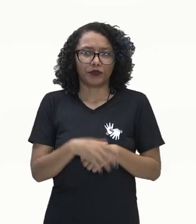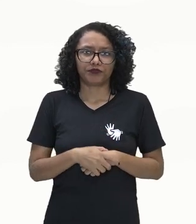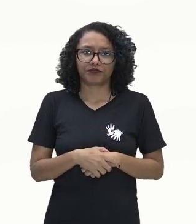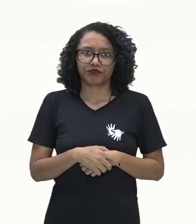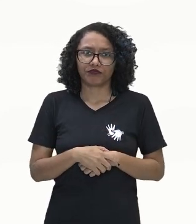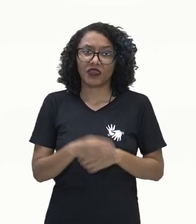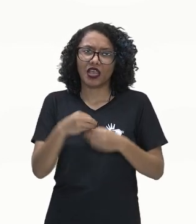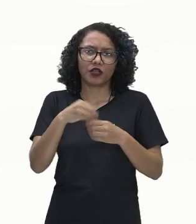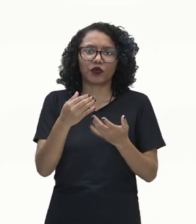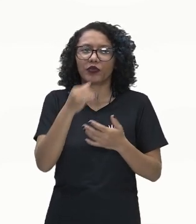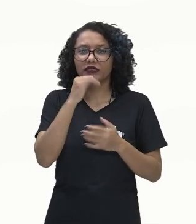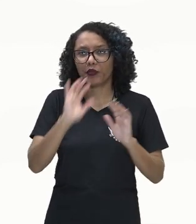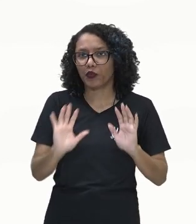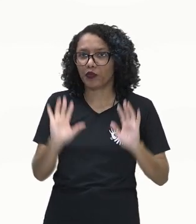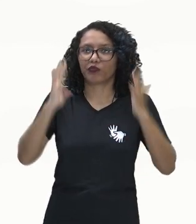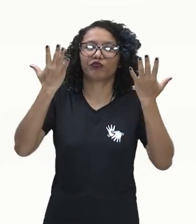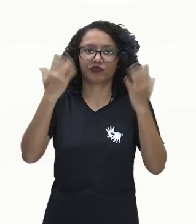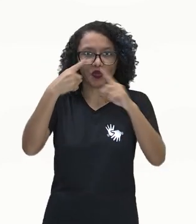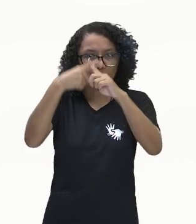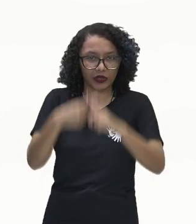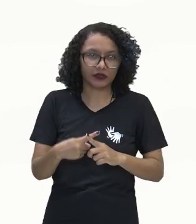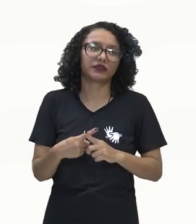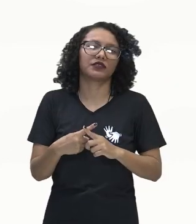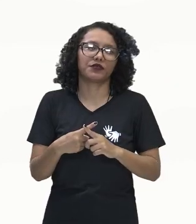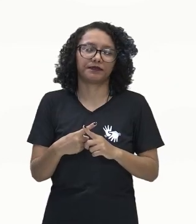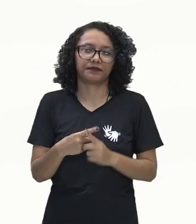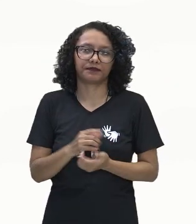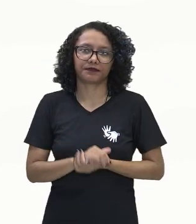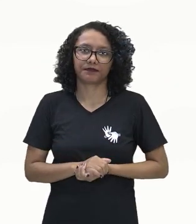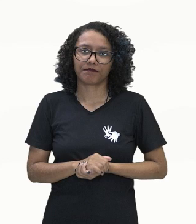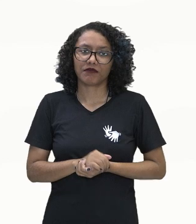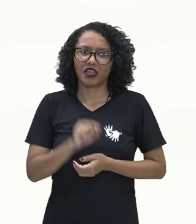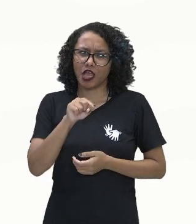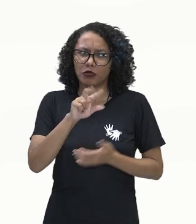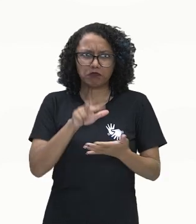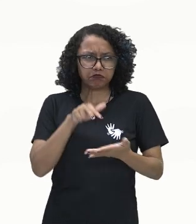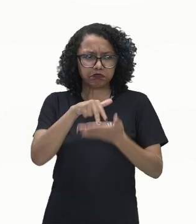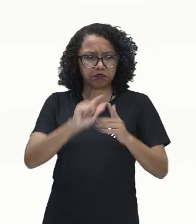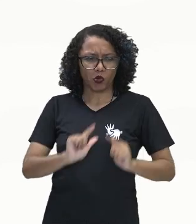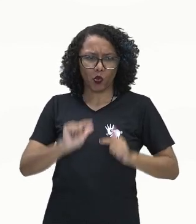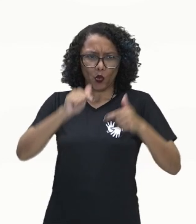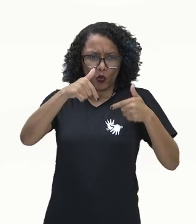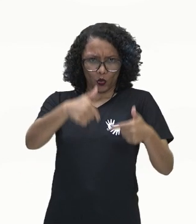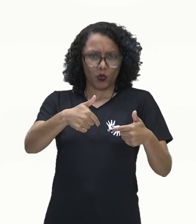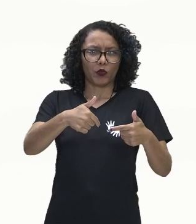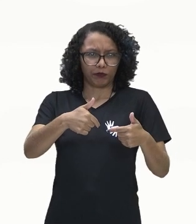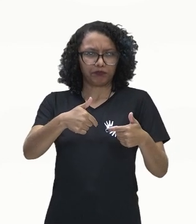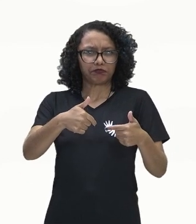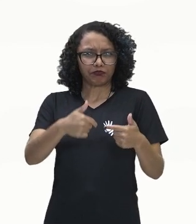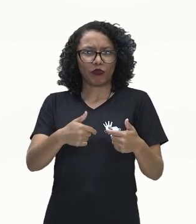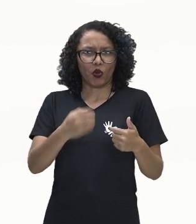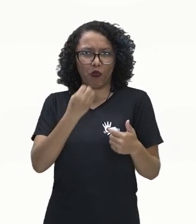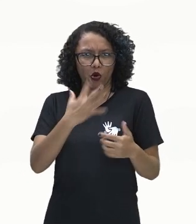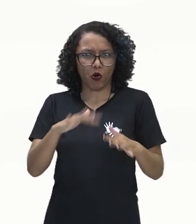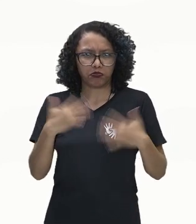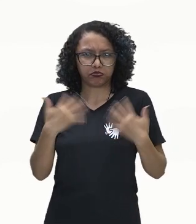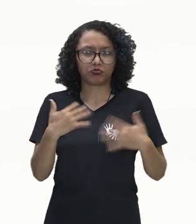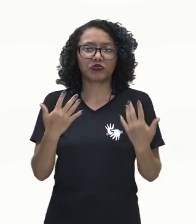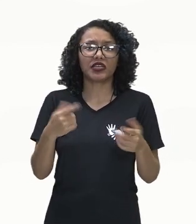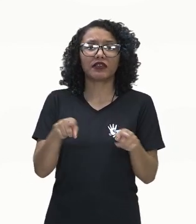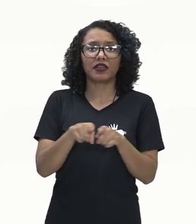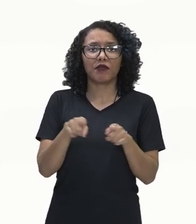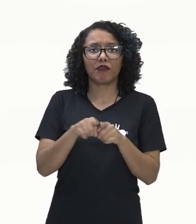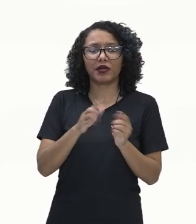um campeonato, por exemplo, certo? E aí a gente entra numa outra questão, que é o chamado protagonismo juvenil. A partir